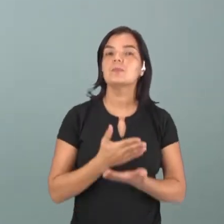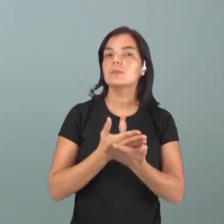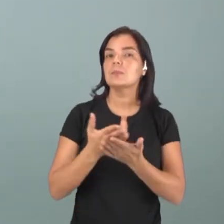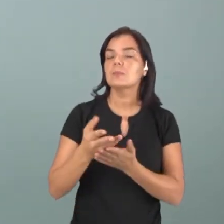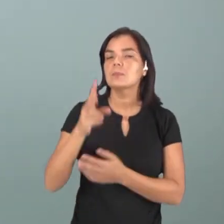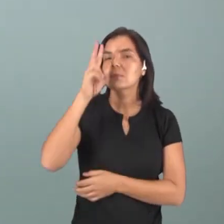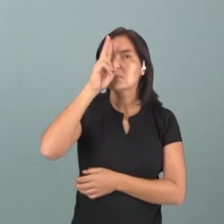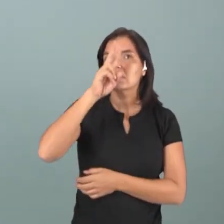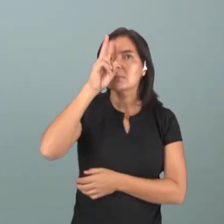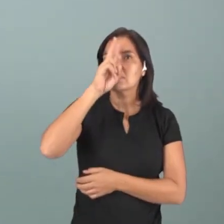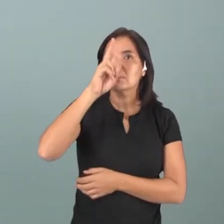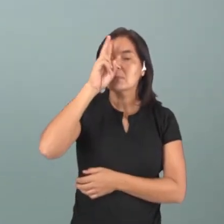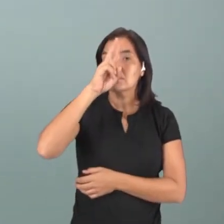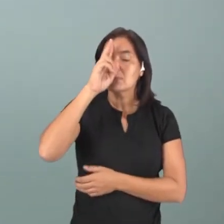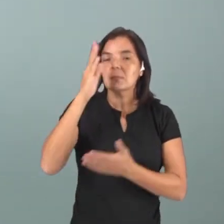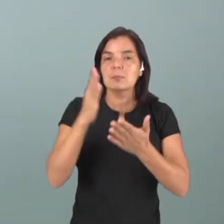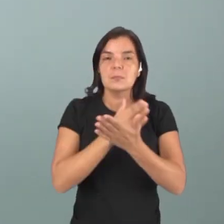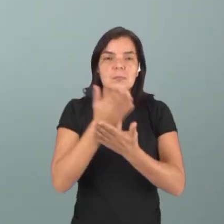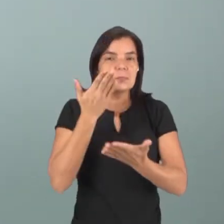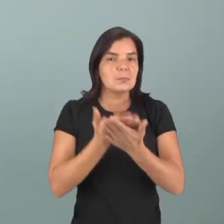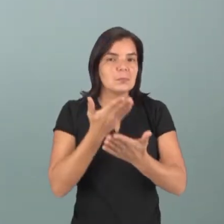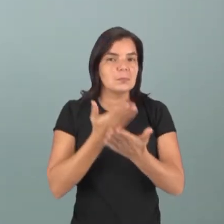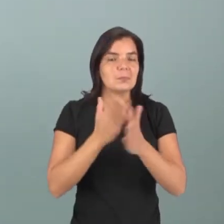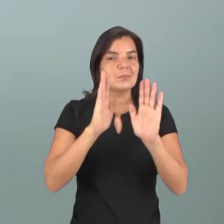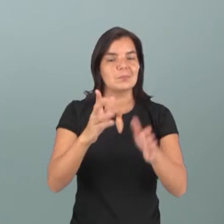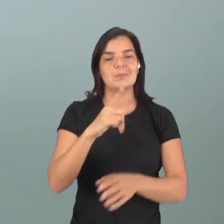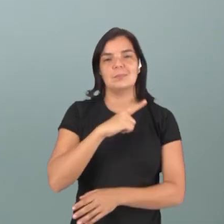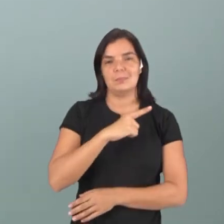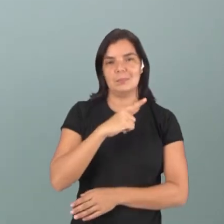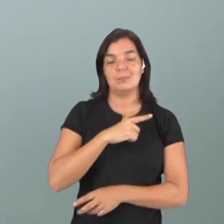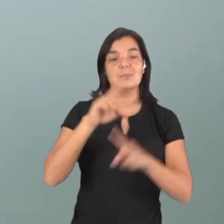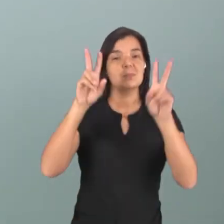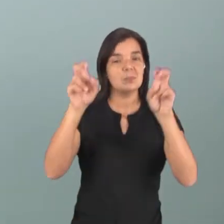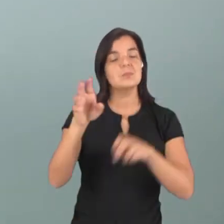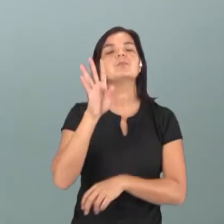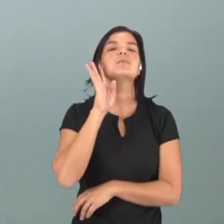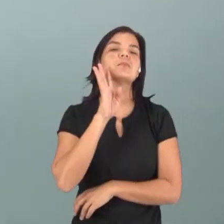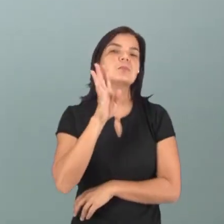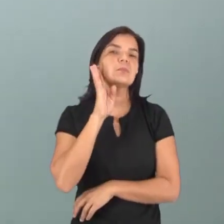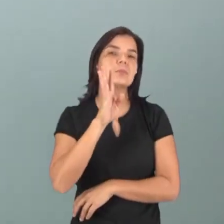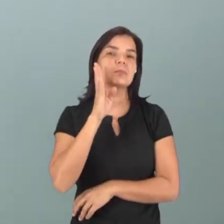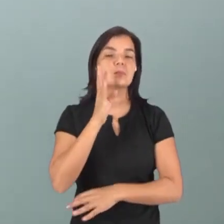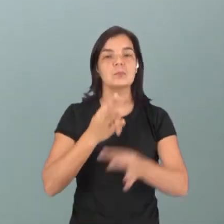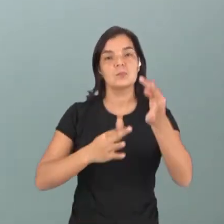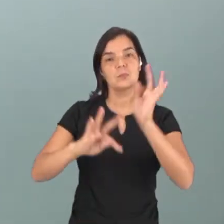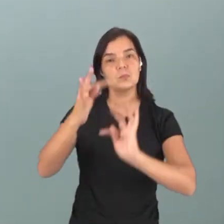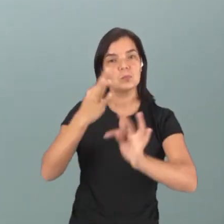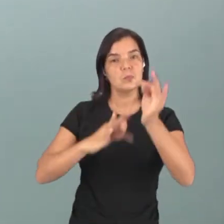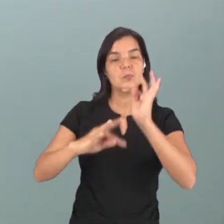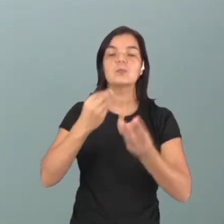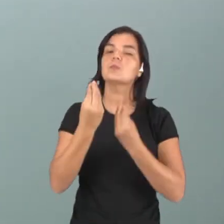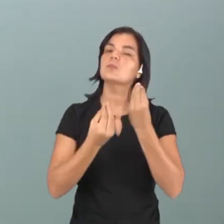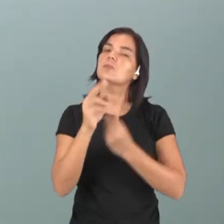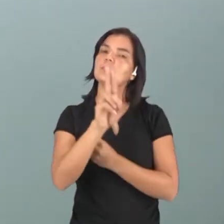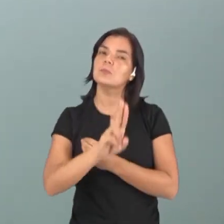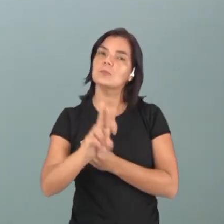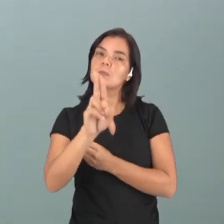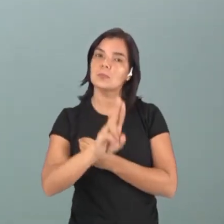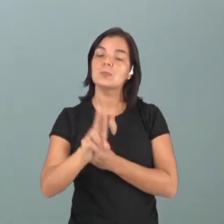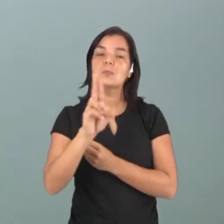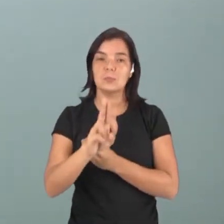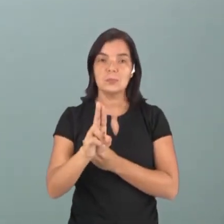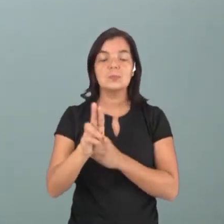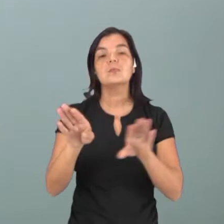começar relembrando, tá? Algumas aulas que vocês já tiveram. É um tema bem interessante, falando sobre tecnologia, como você usar as ferramentas